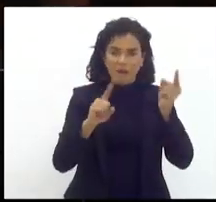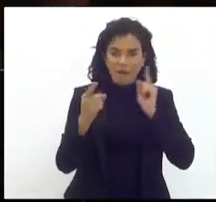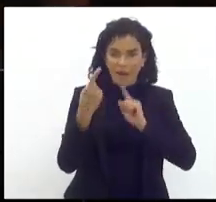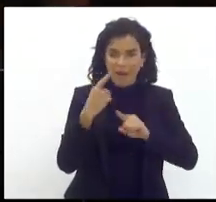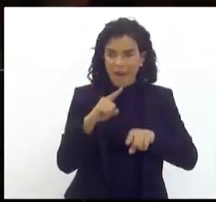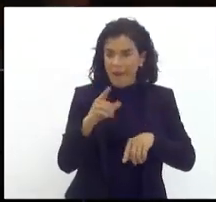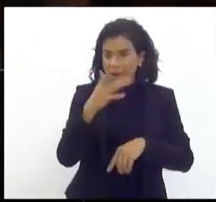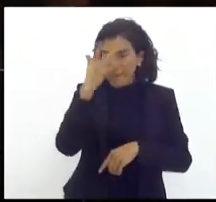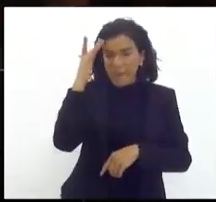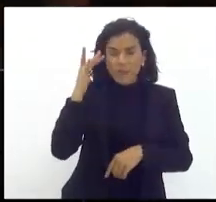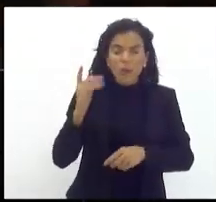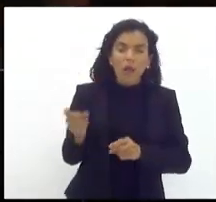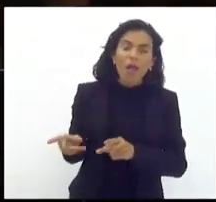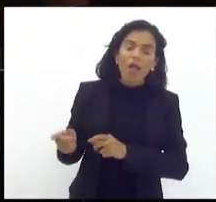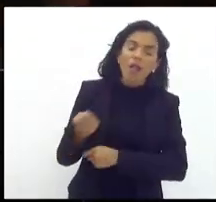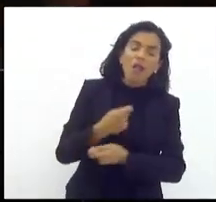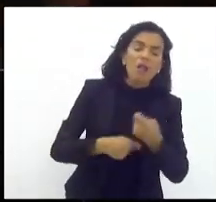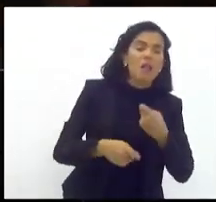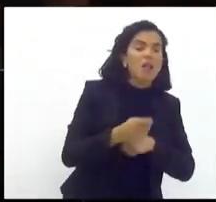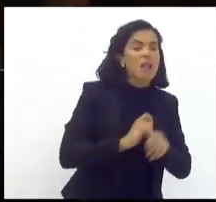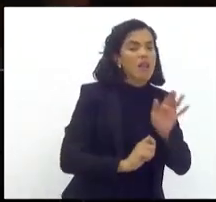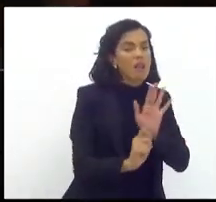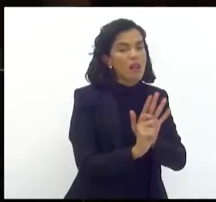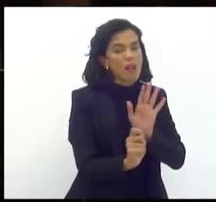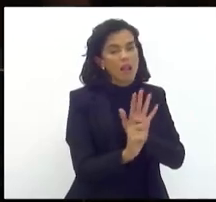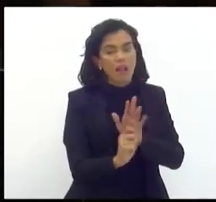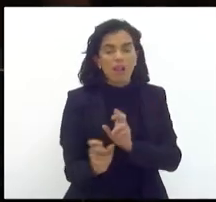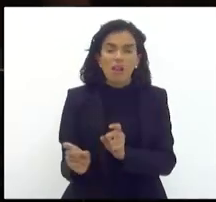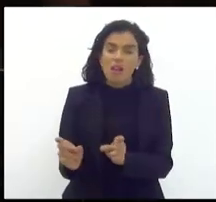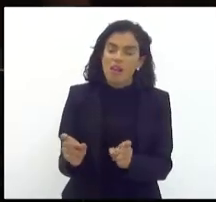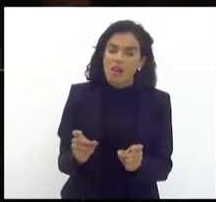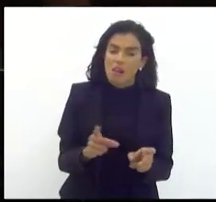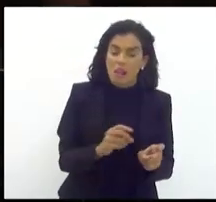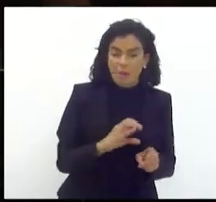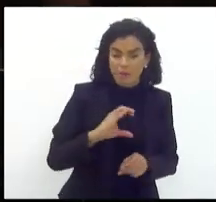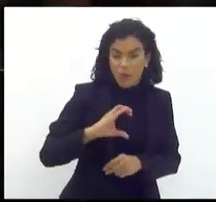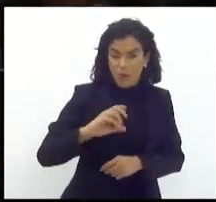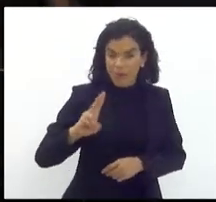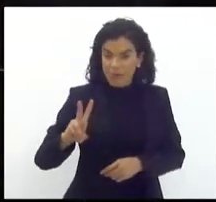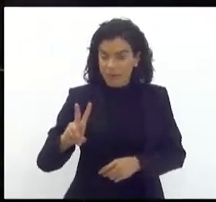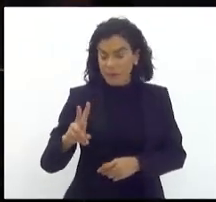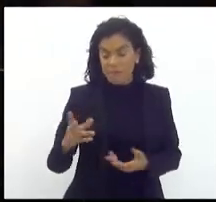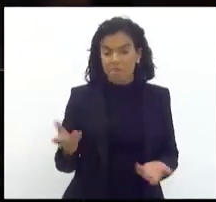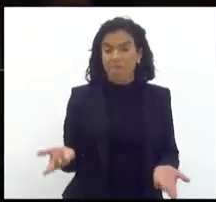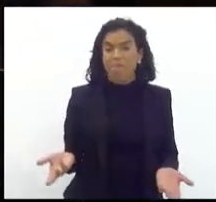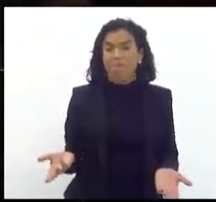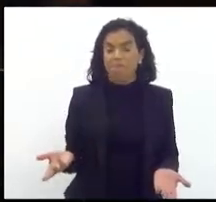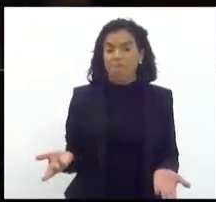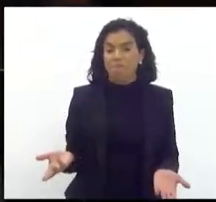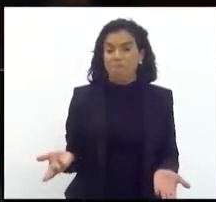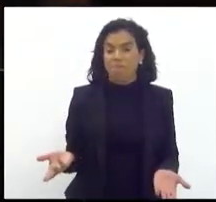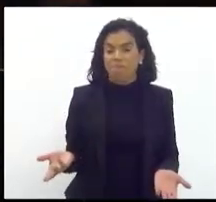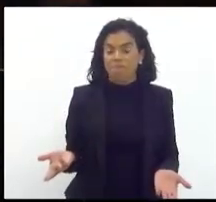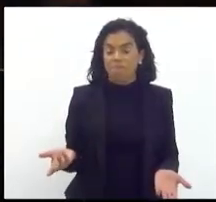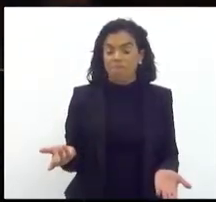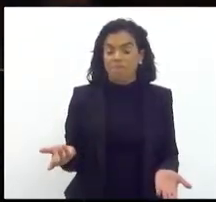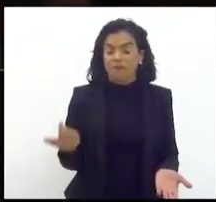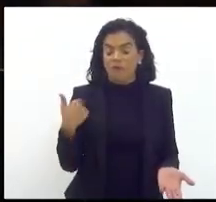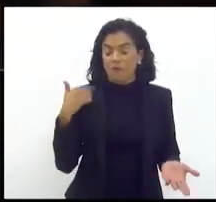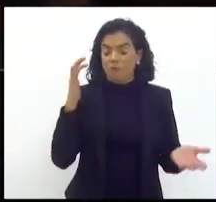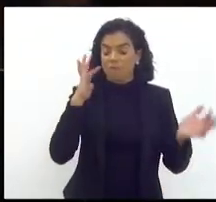por terroristas do Comando Vermelho eu fico me